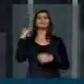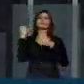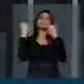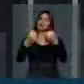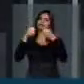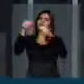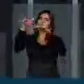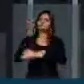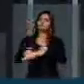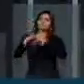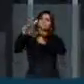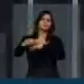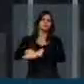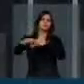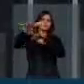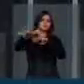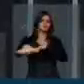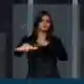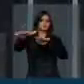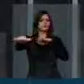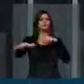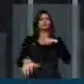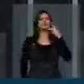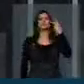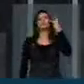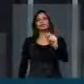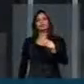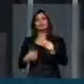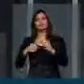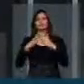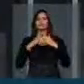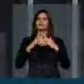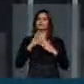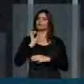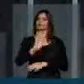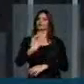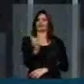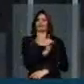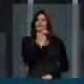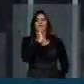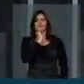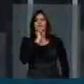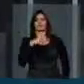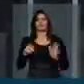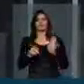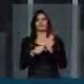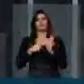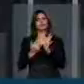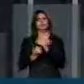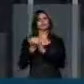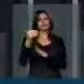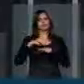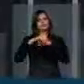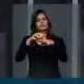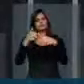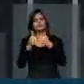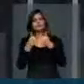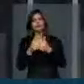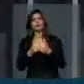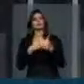manifestações gigantescas, reivindicando não só o gatilho dos